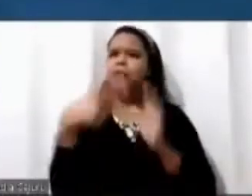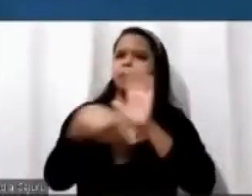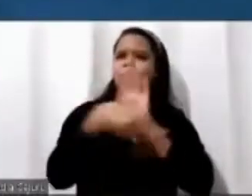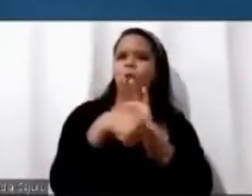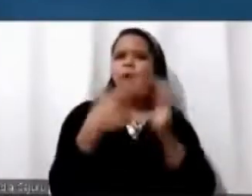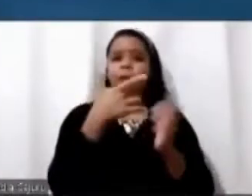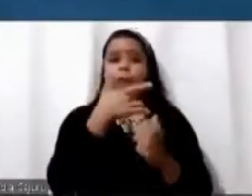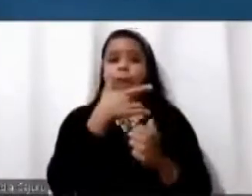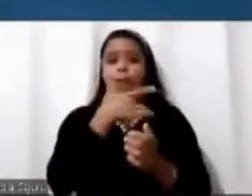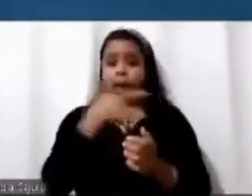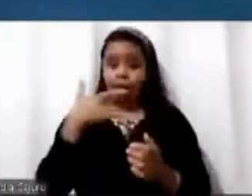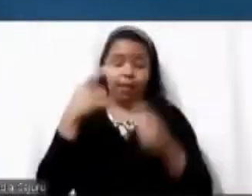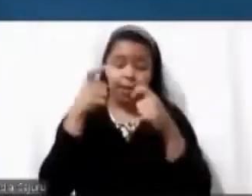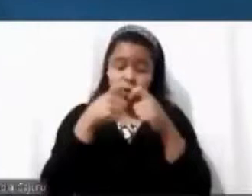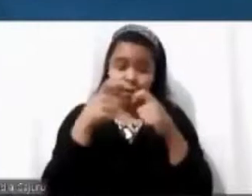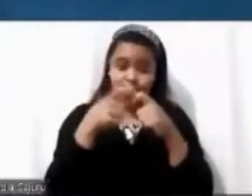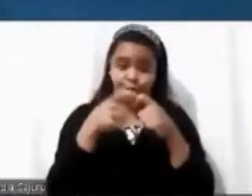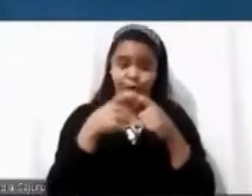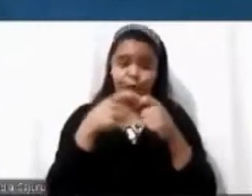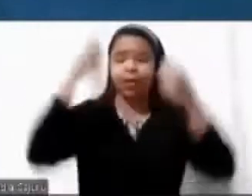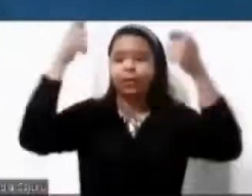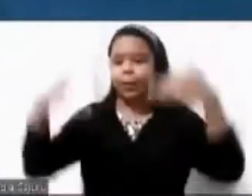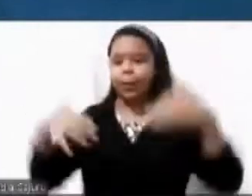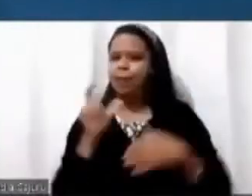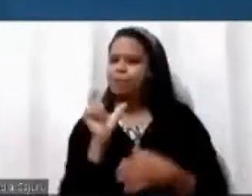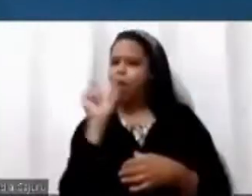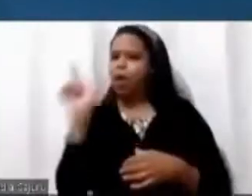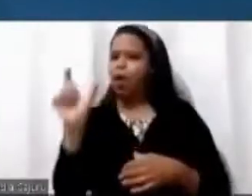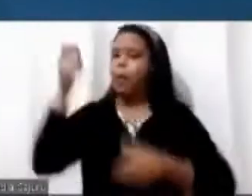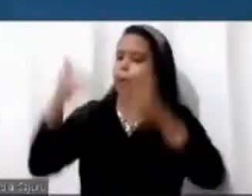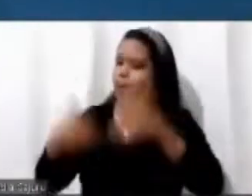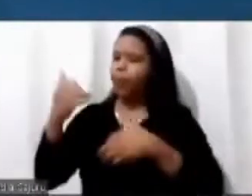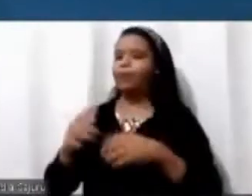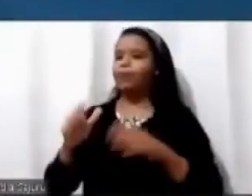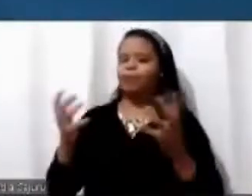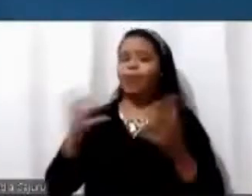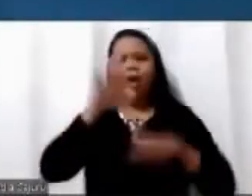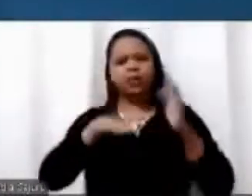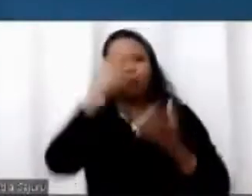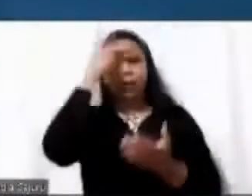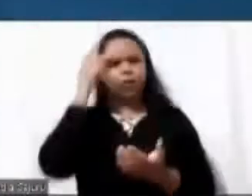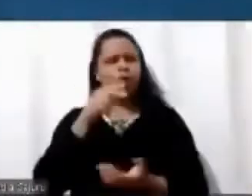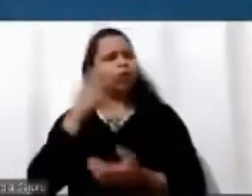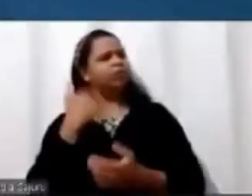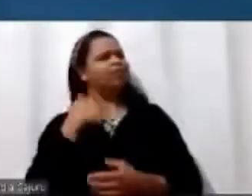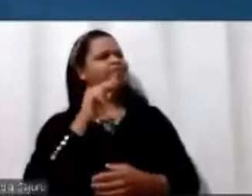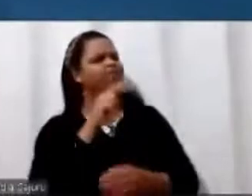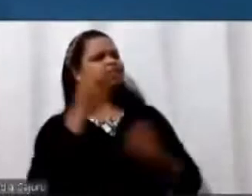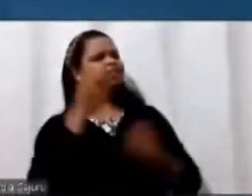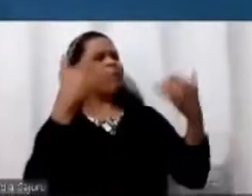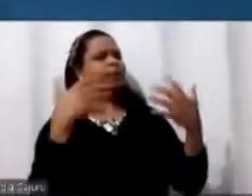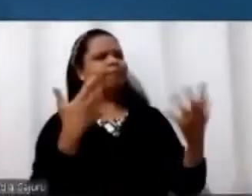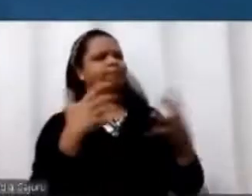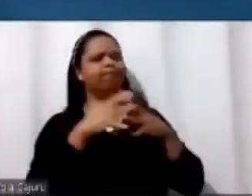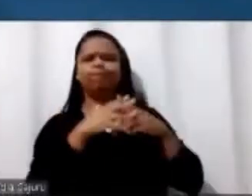eles precisam ser informados de uma forma bem clara, bem objetiva, bem, às vezes,